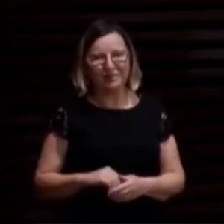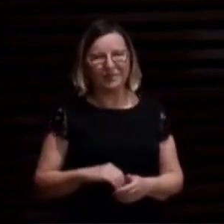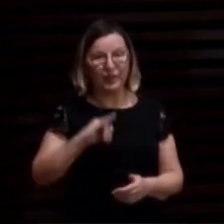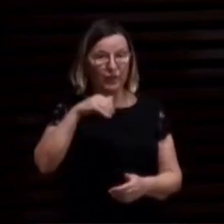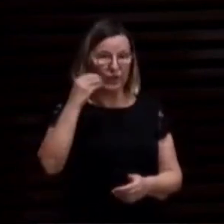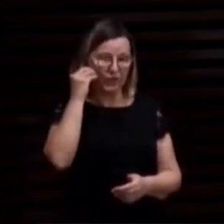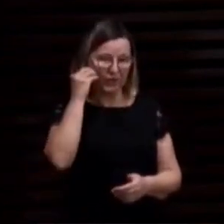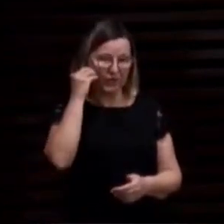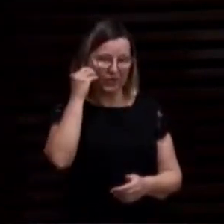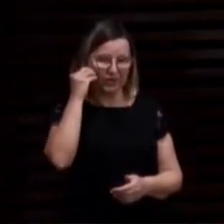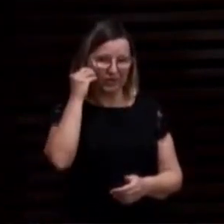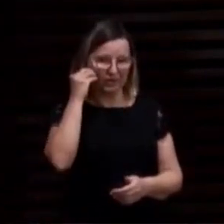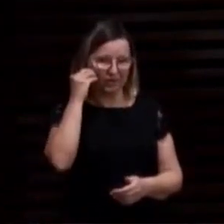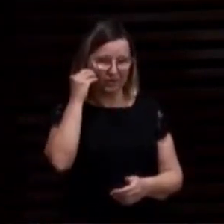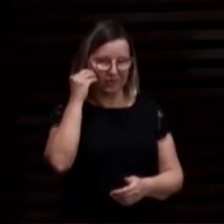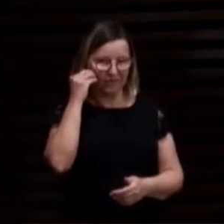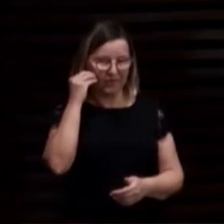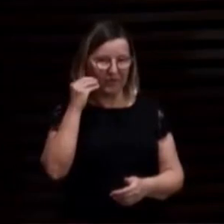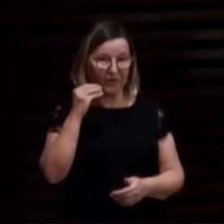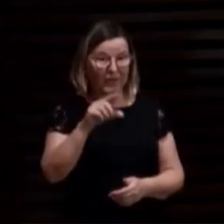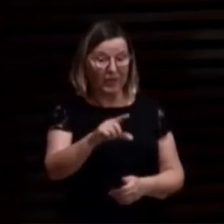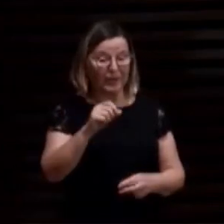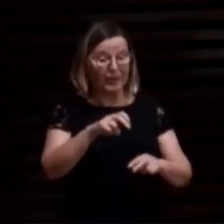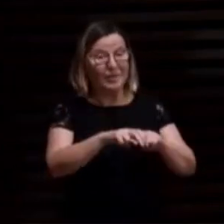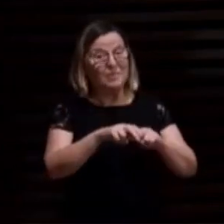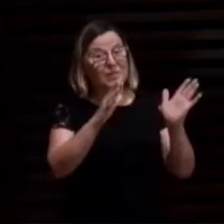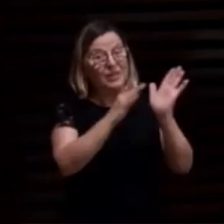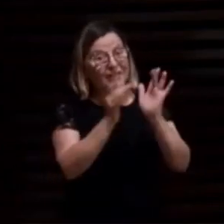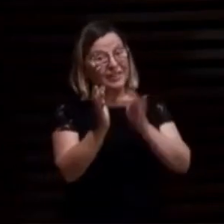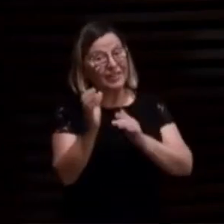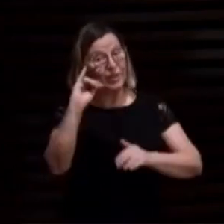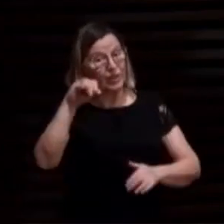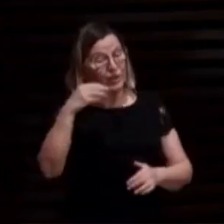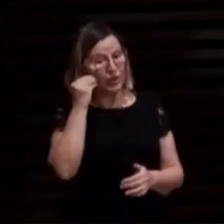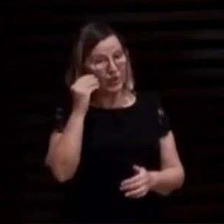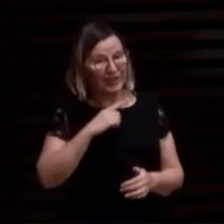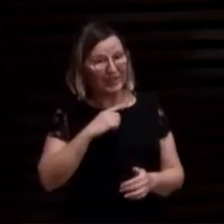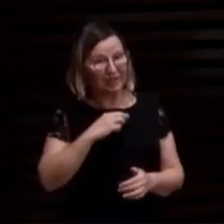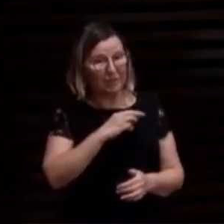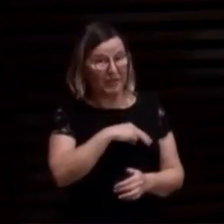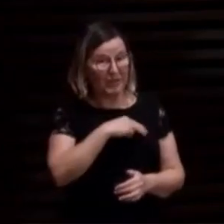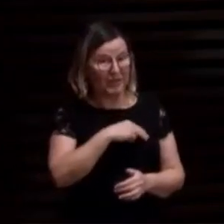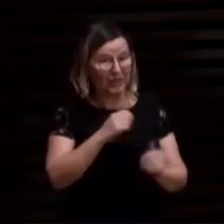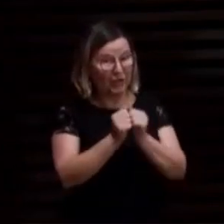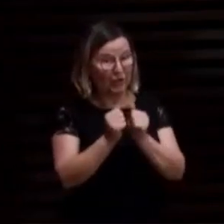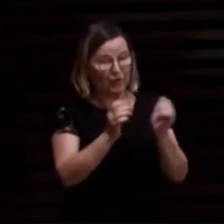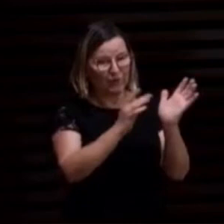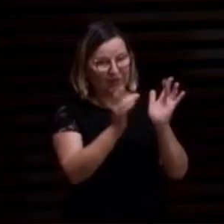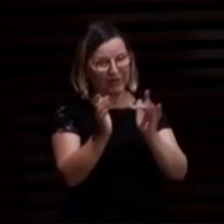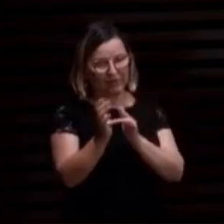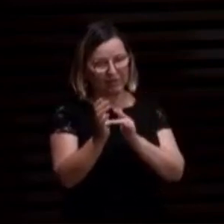Judas teve ministério com Jesus. Judas foi escolhido por Jesus. Judas teve ministério com Jesus. Jesus enviou